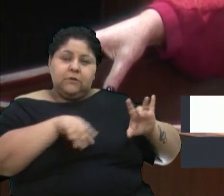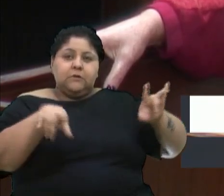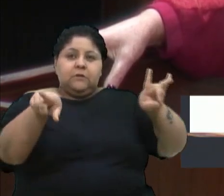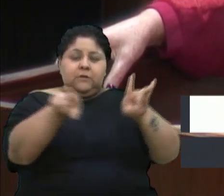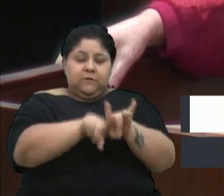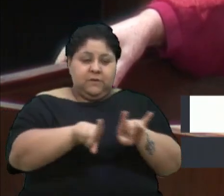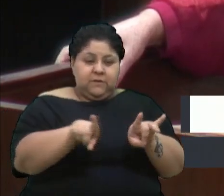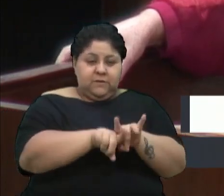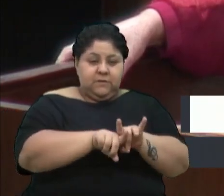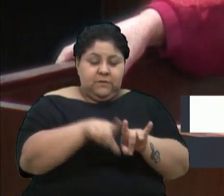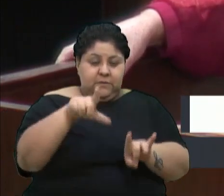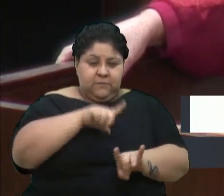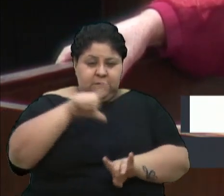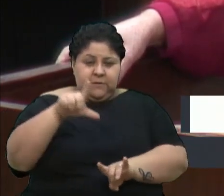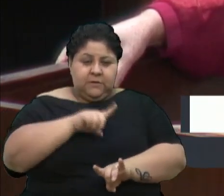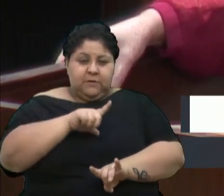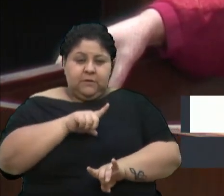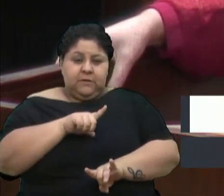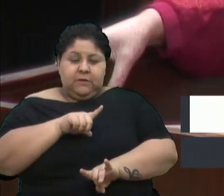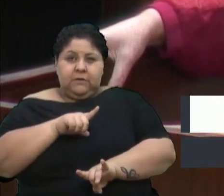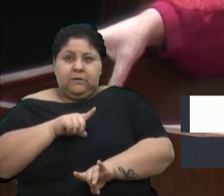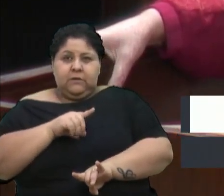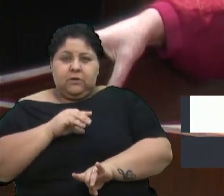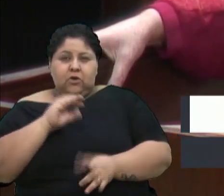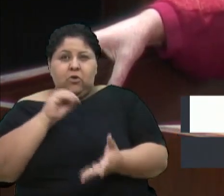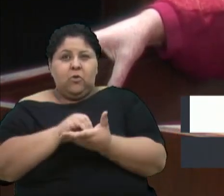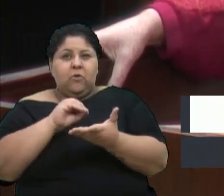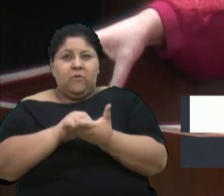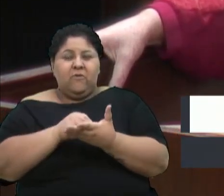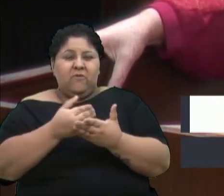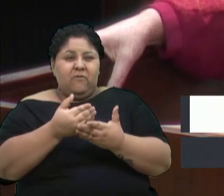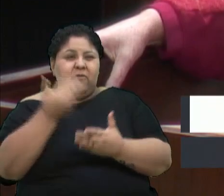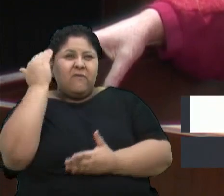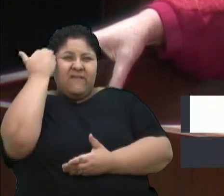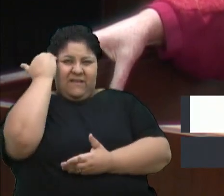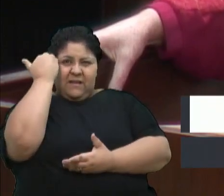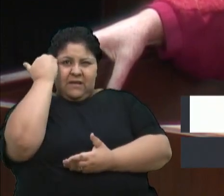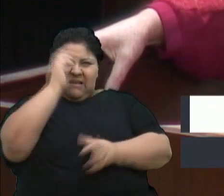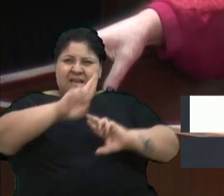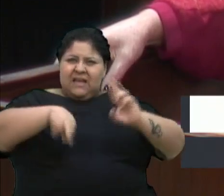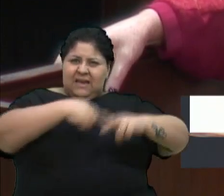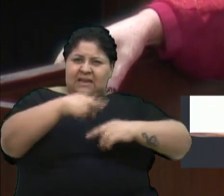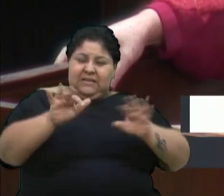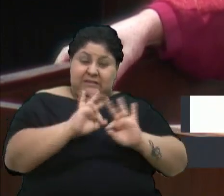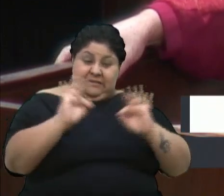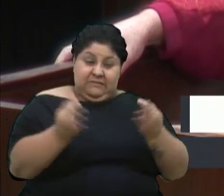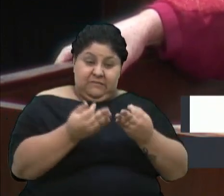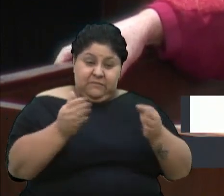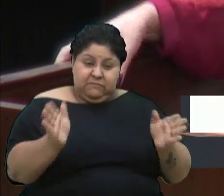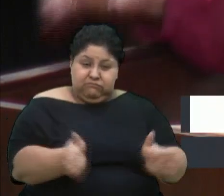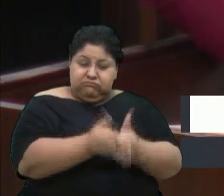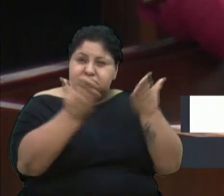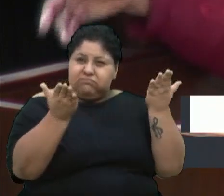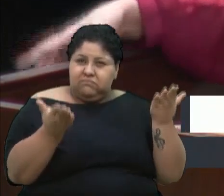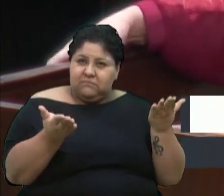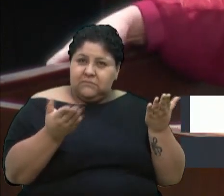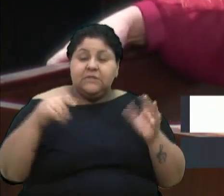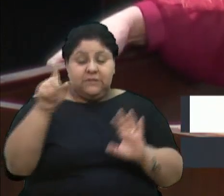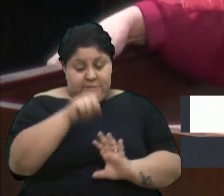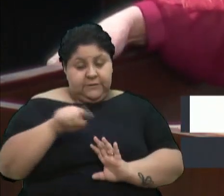existe uma discriminação em relação às famílias mais pobres, né? Se a